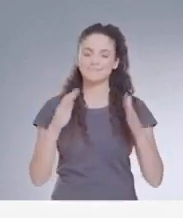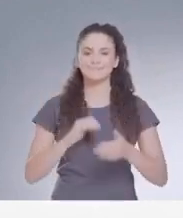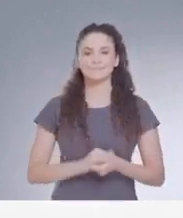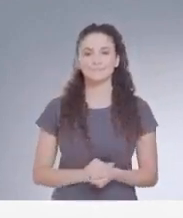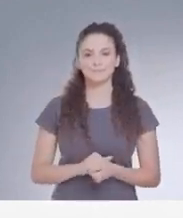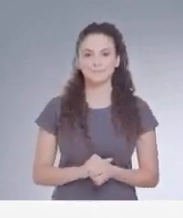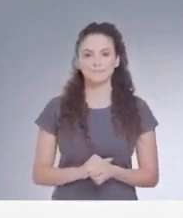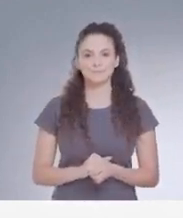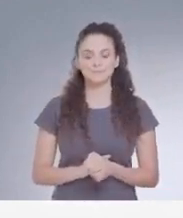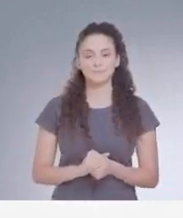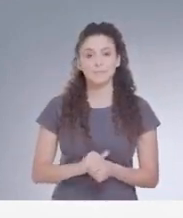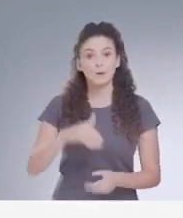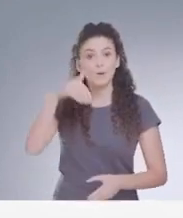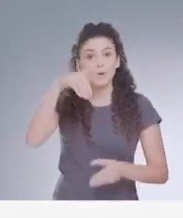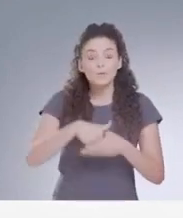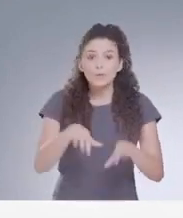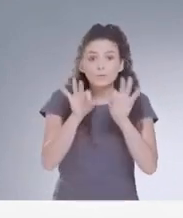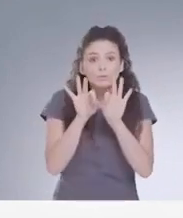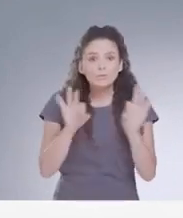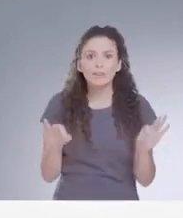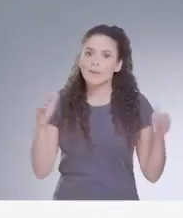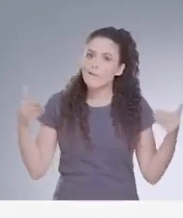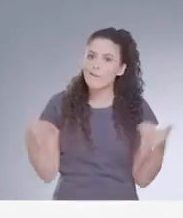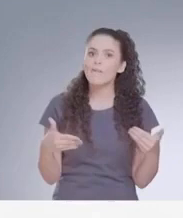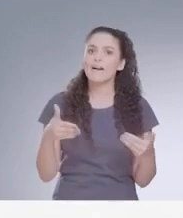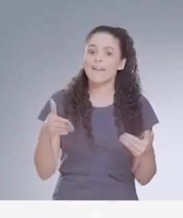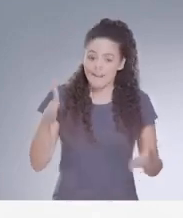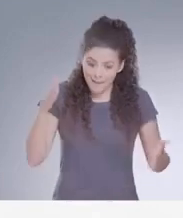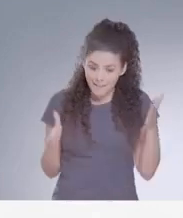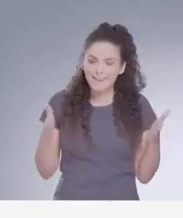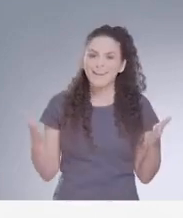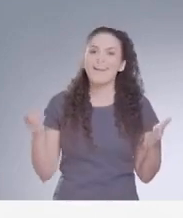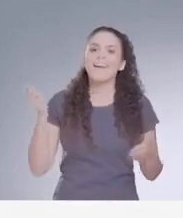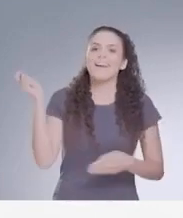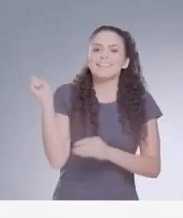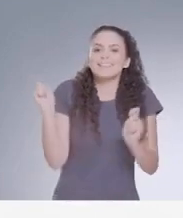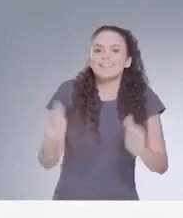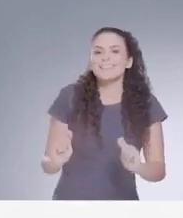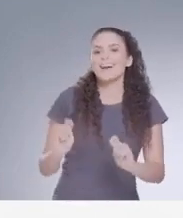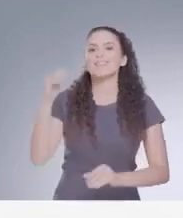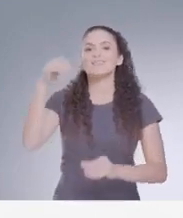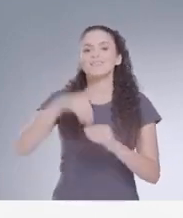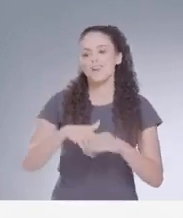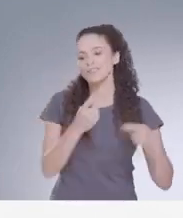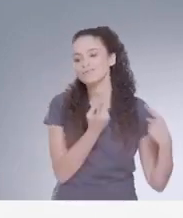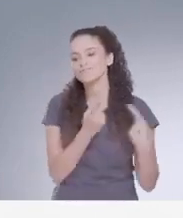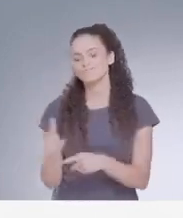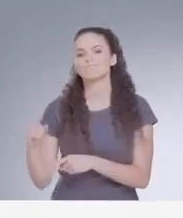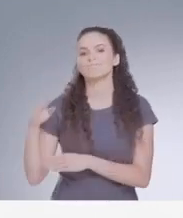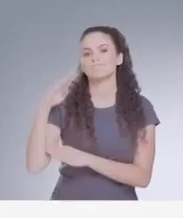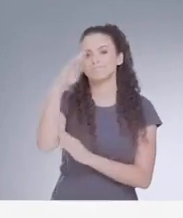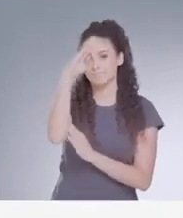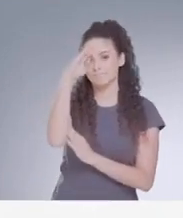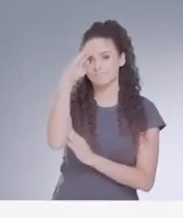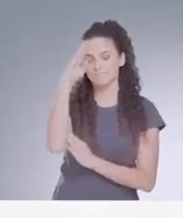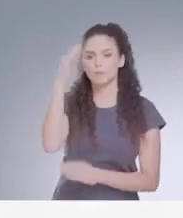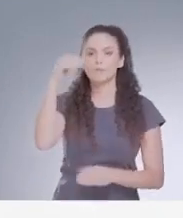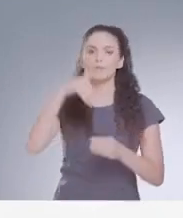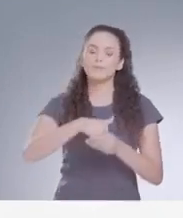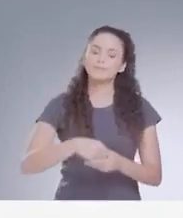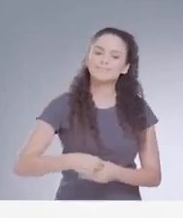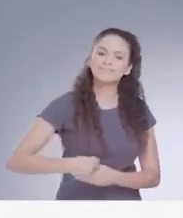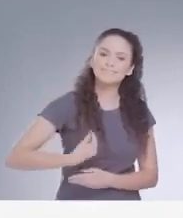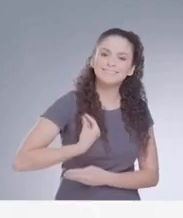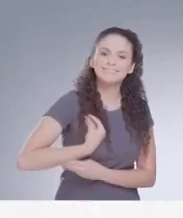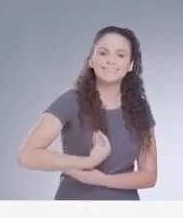presidência? O voto mais útil que existe, nesse momento, é o voto contra o bolsonarismo.